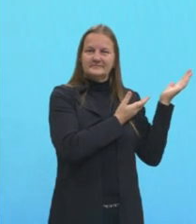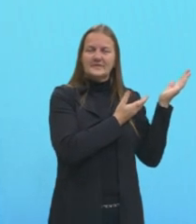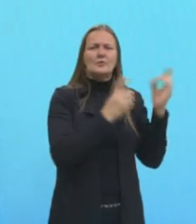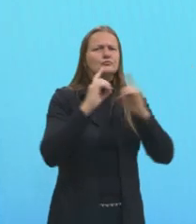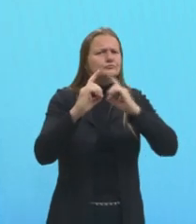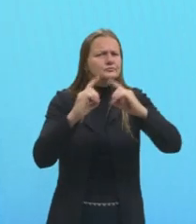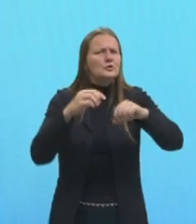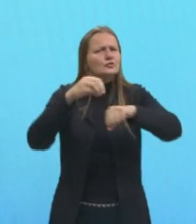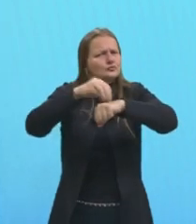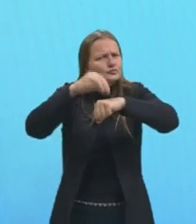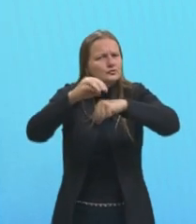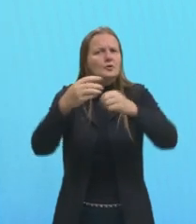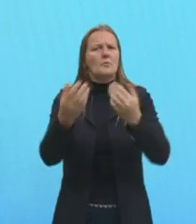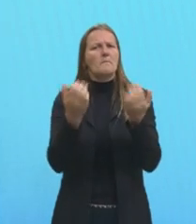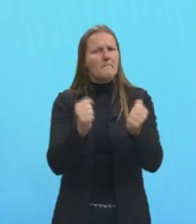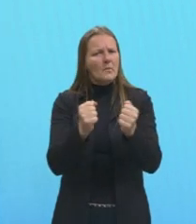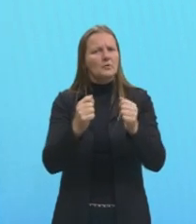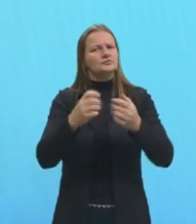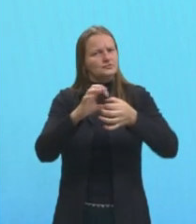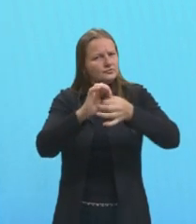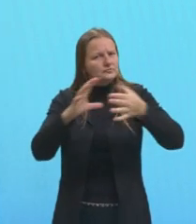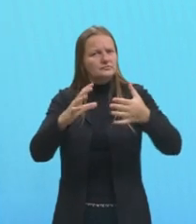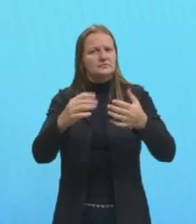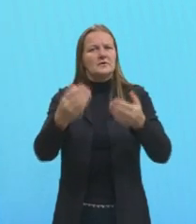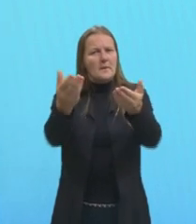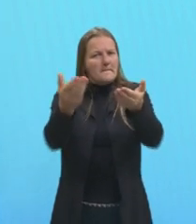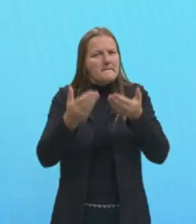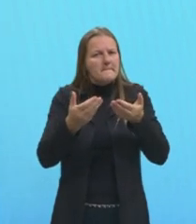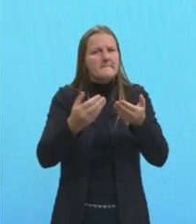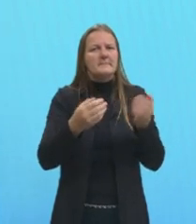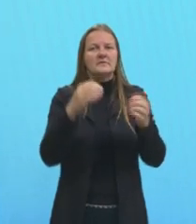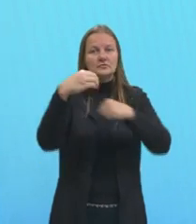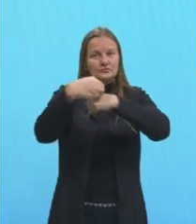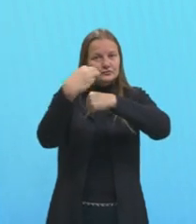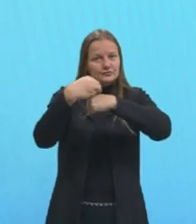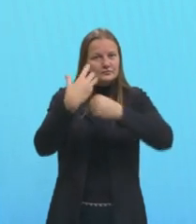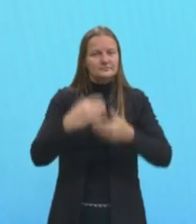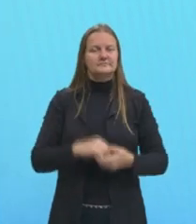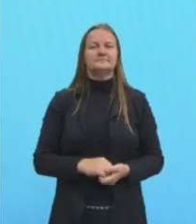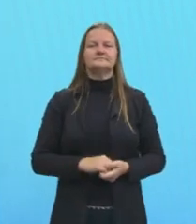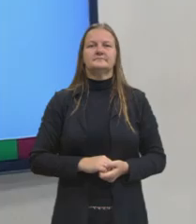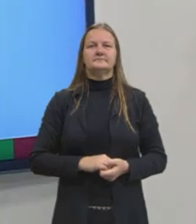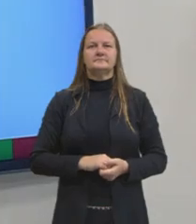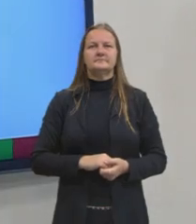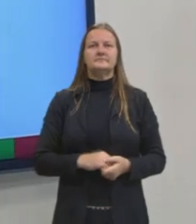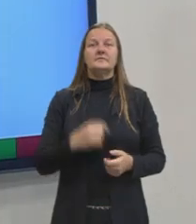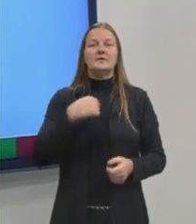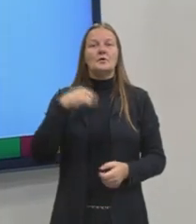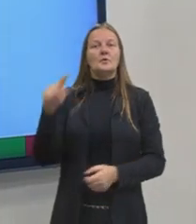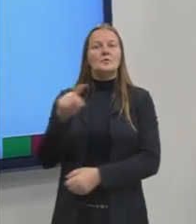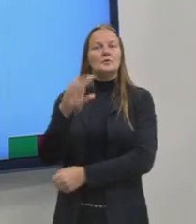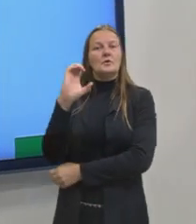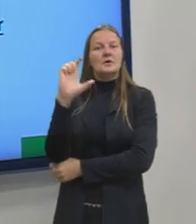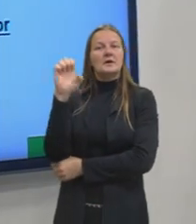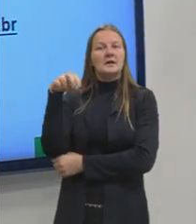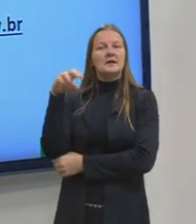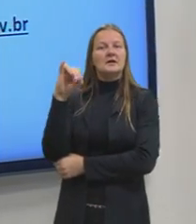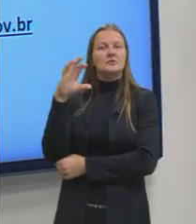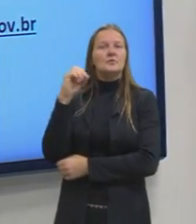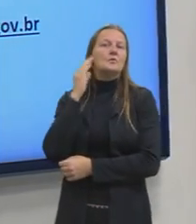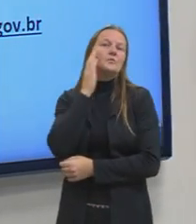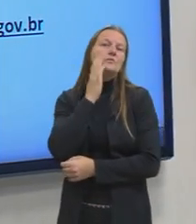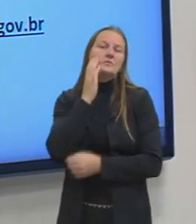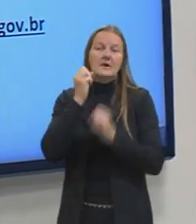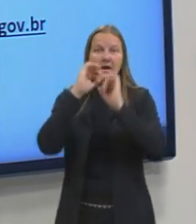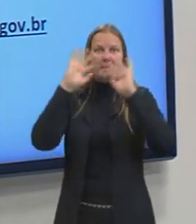enfim discutida sugestões fique bem à vontade será bem-vinda a sua sugestão eu sou professor clênio eu